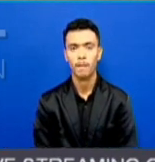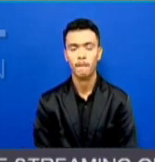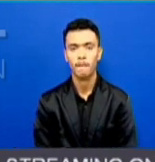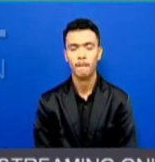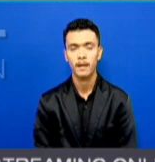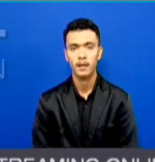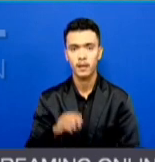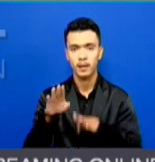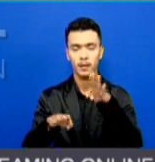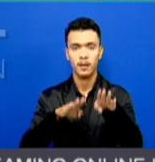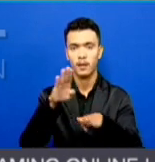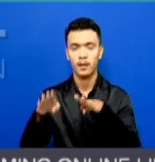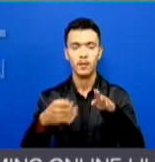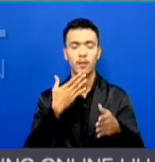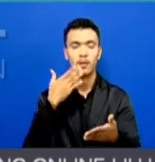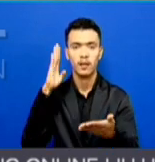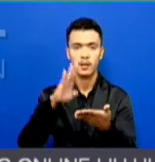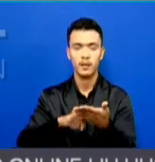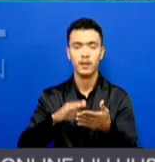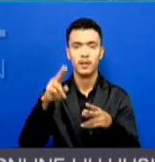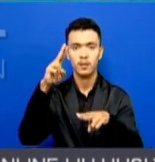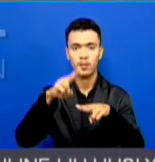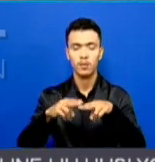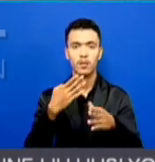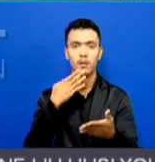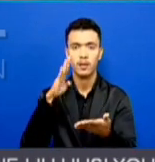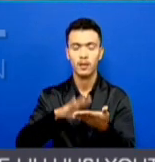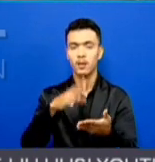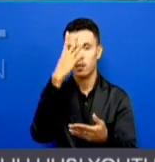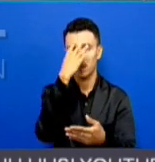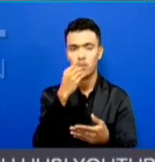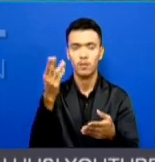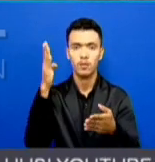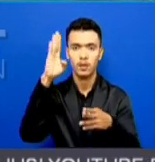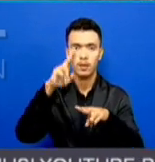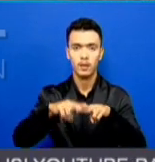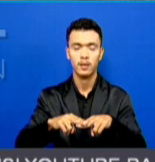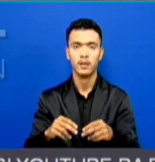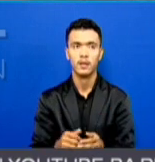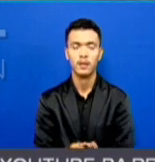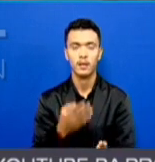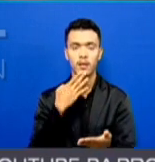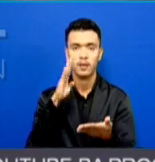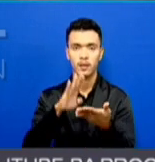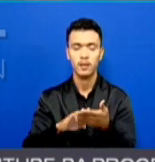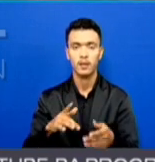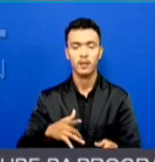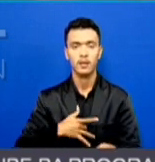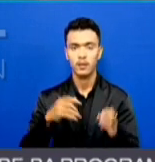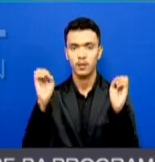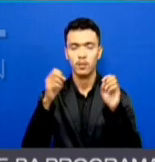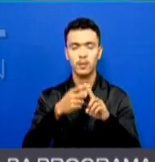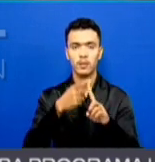sayanya laola dia tur masle dia dolar masle dia. Maluk sira, kondisi yang dene la sente deit husi